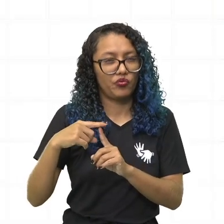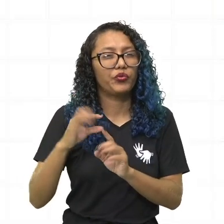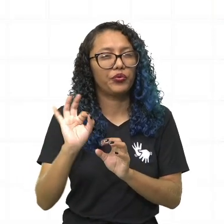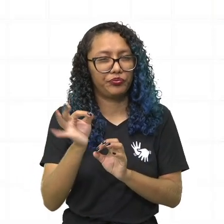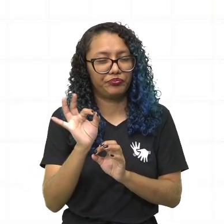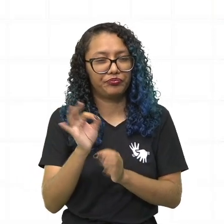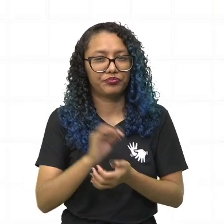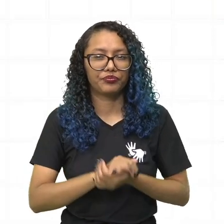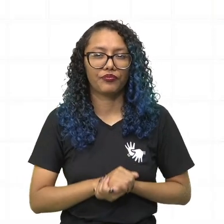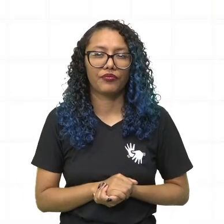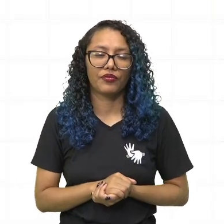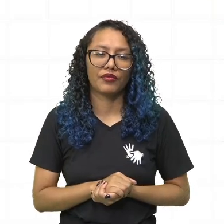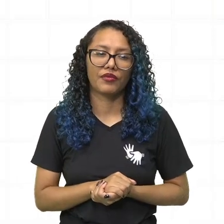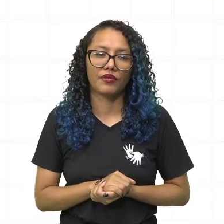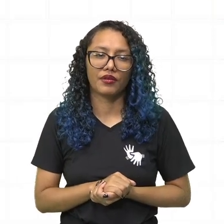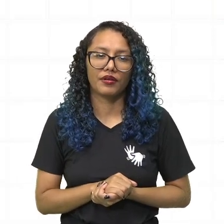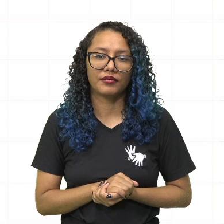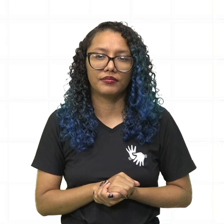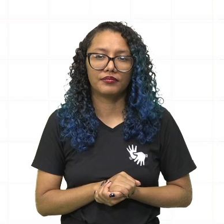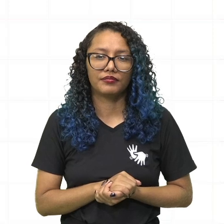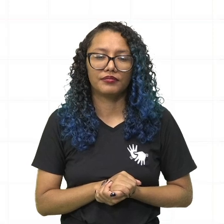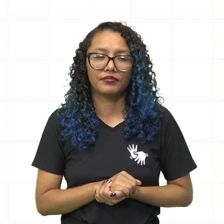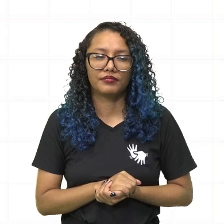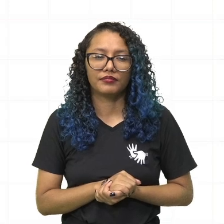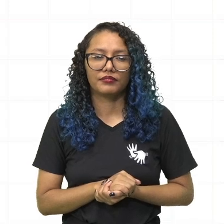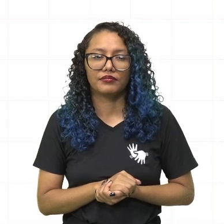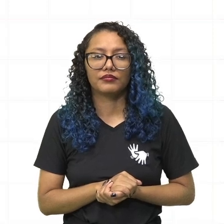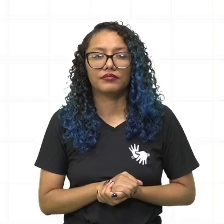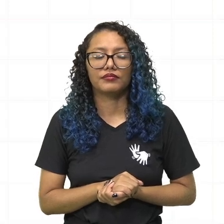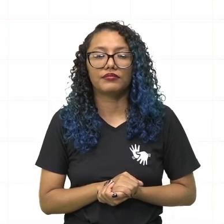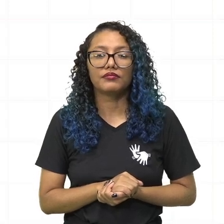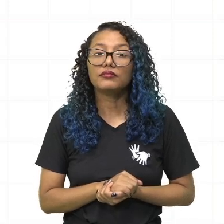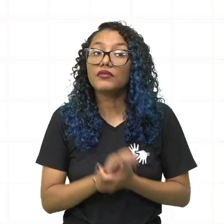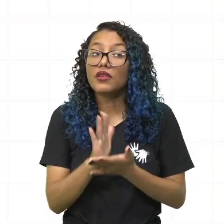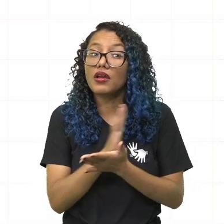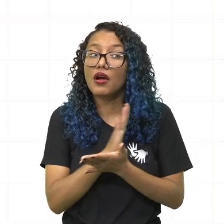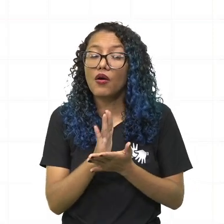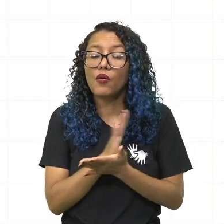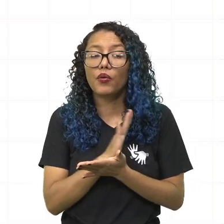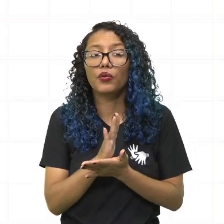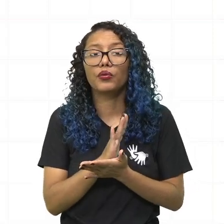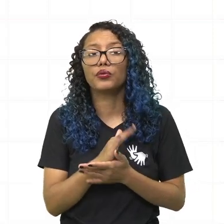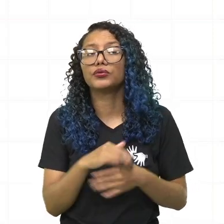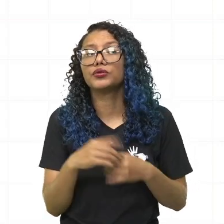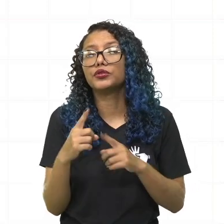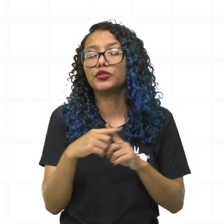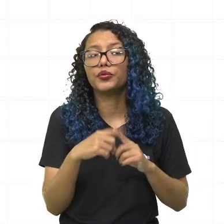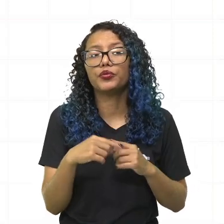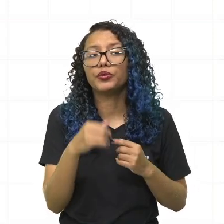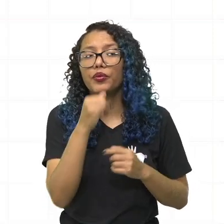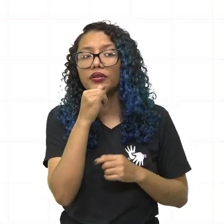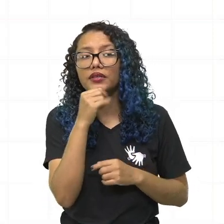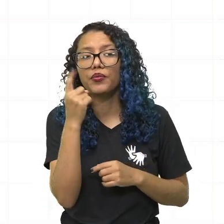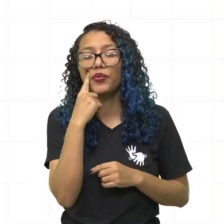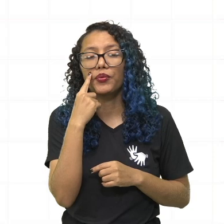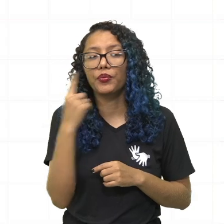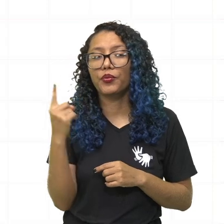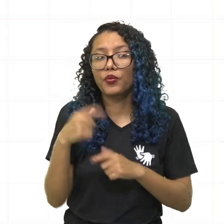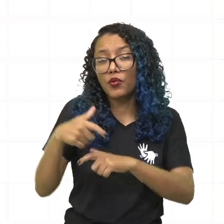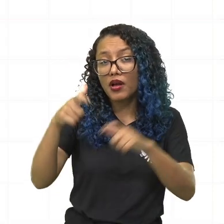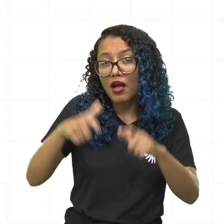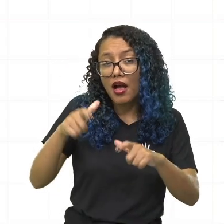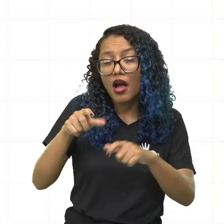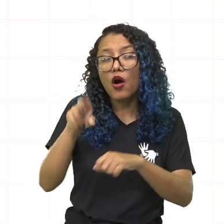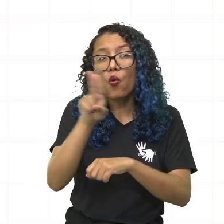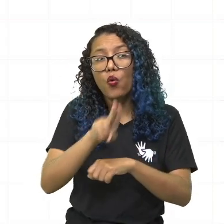aí existem alguns tipos de unidade de conservação. Uma delas é a unidade de uso sustentável, né?